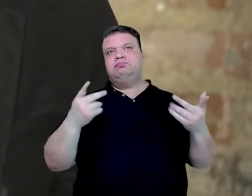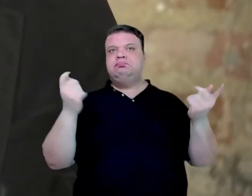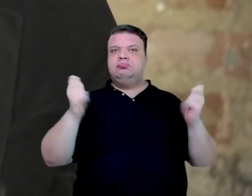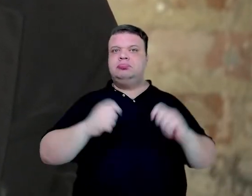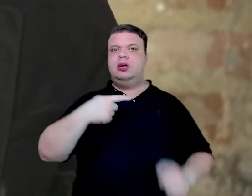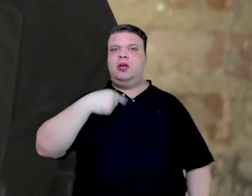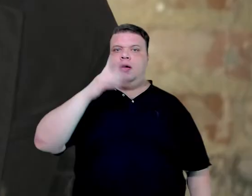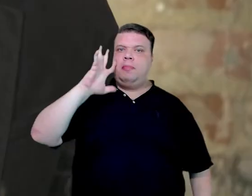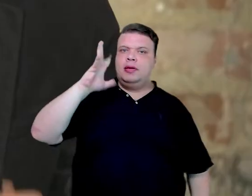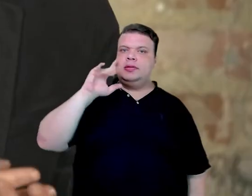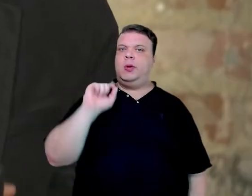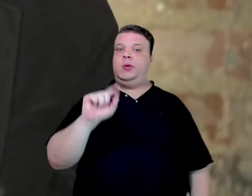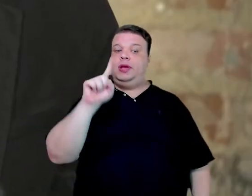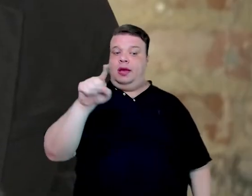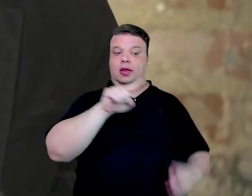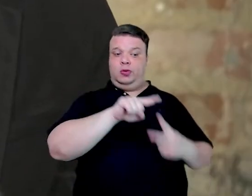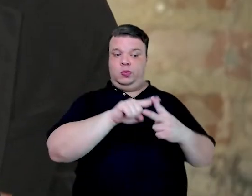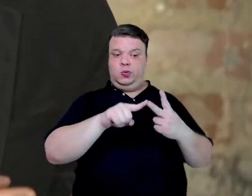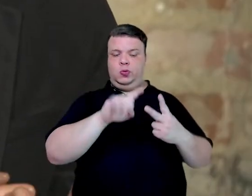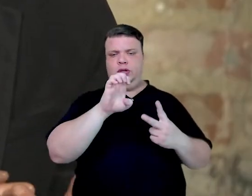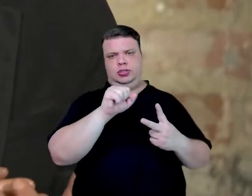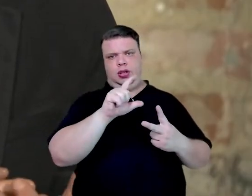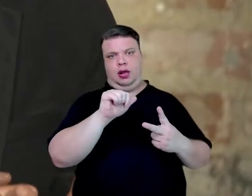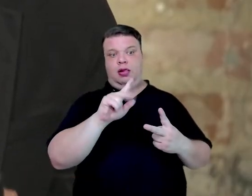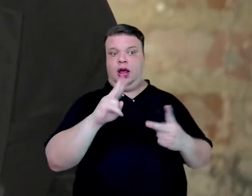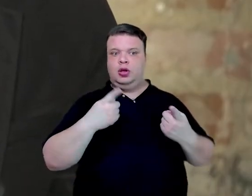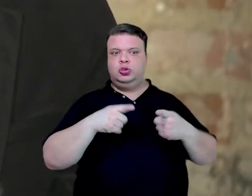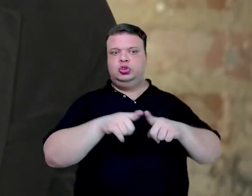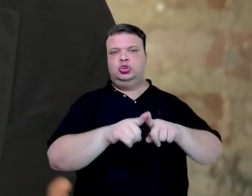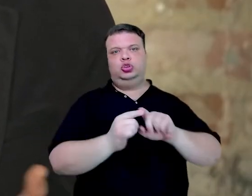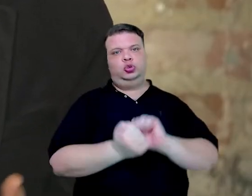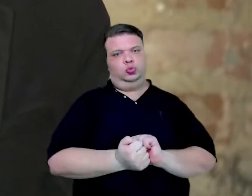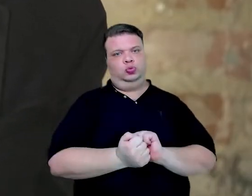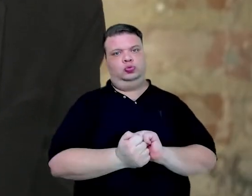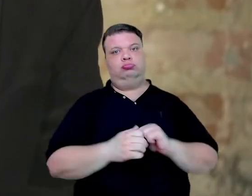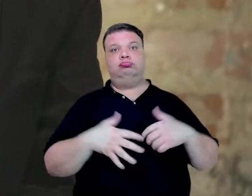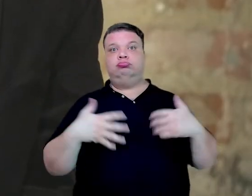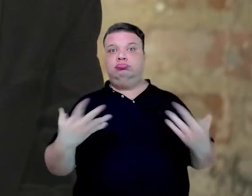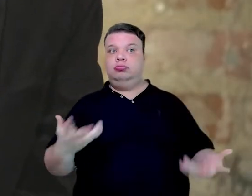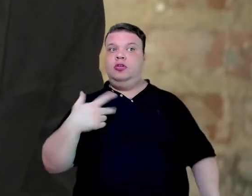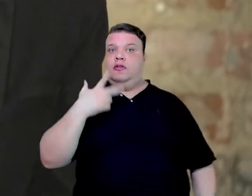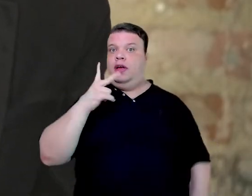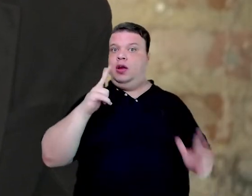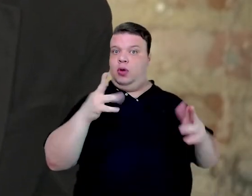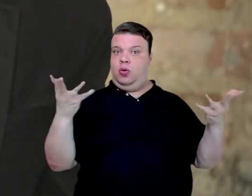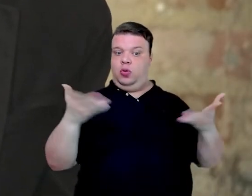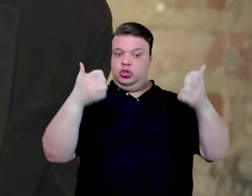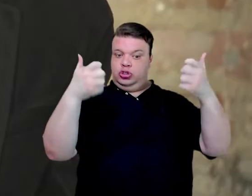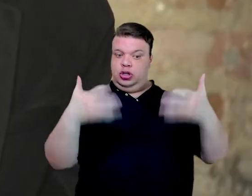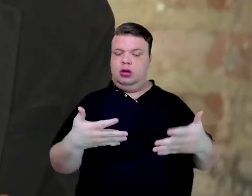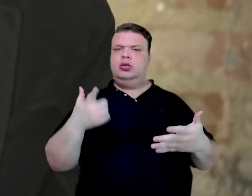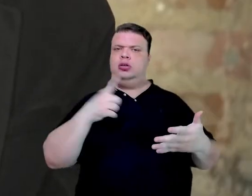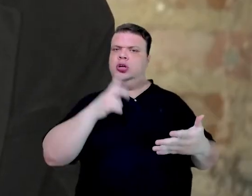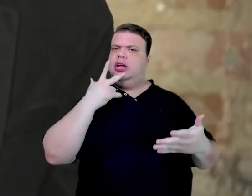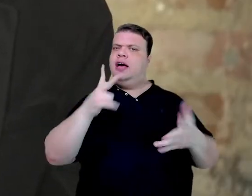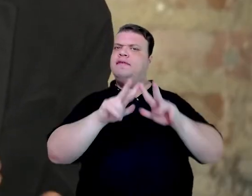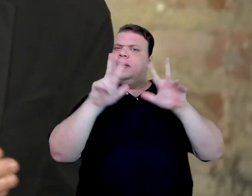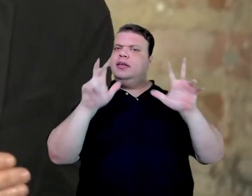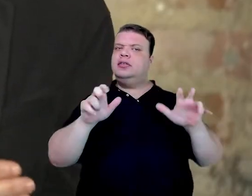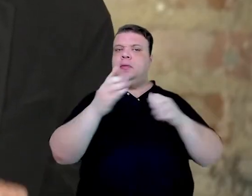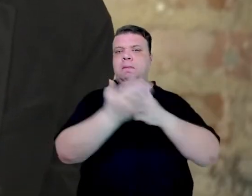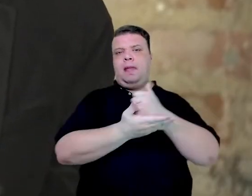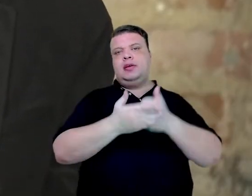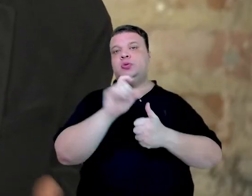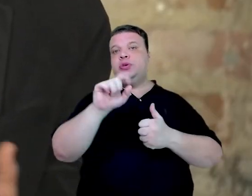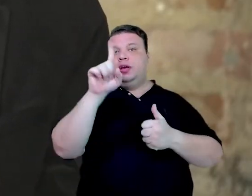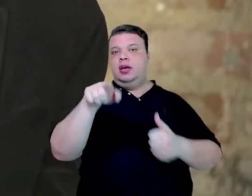estamos falando basicamente em escalas de grande escala e também de mesoescala. Por quê? Porque tanto